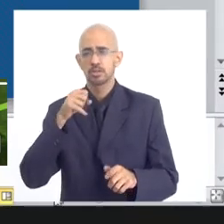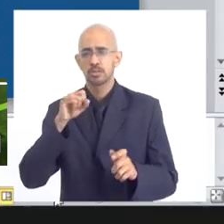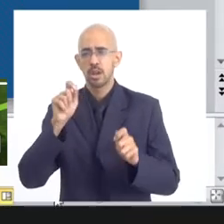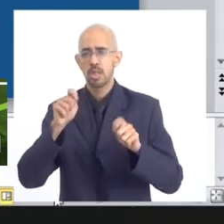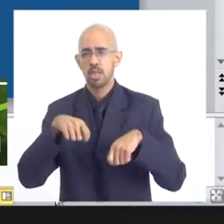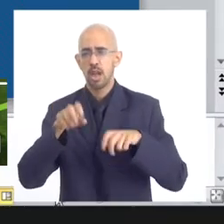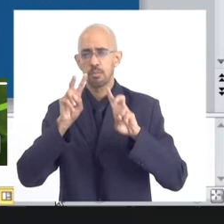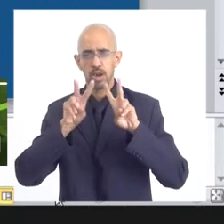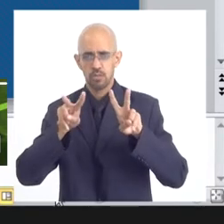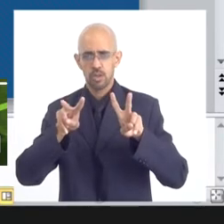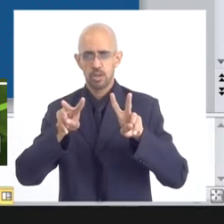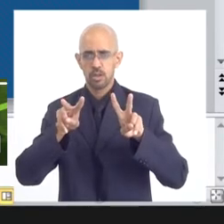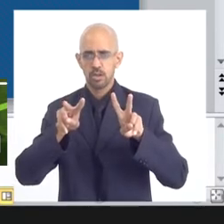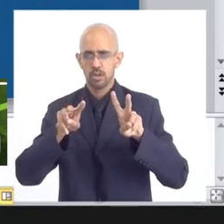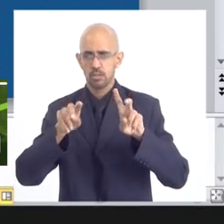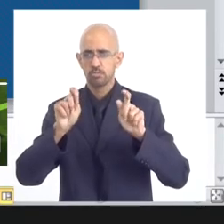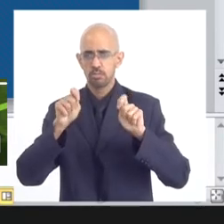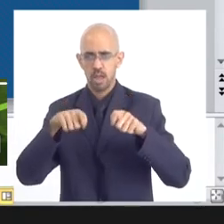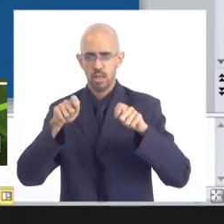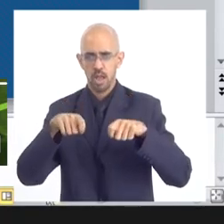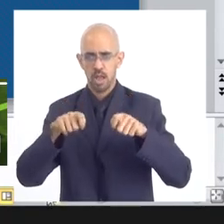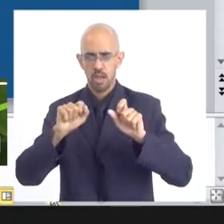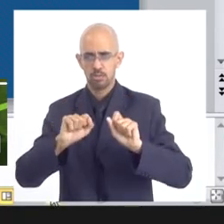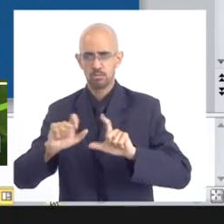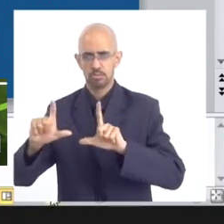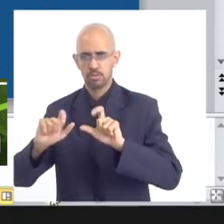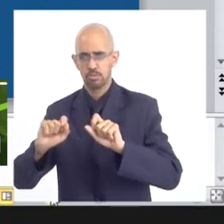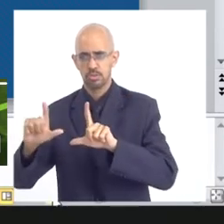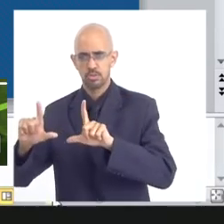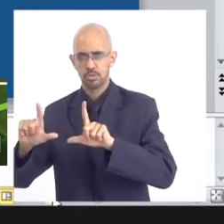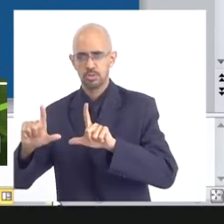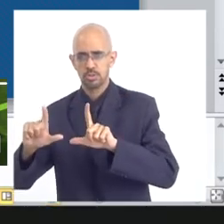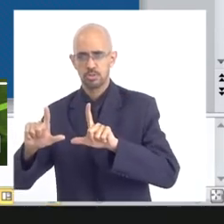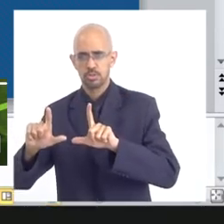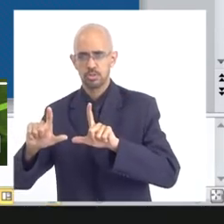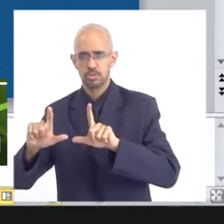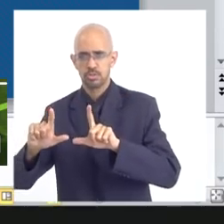todos estão vendo a apresentação.